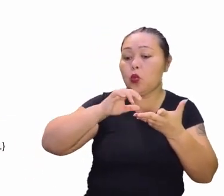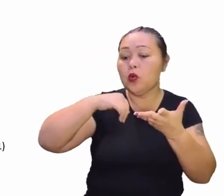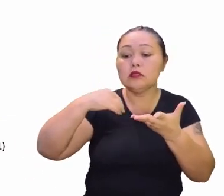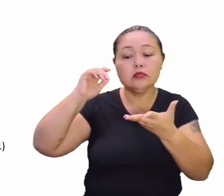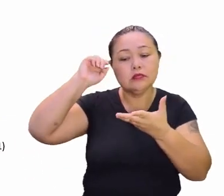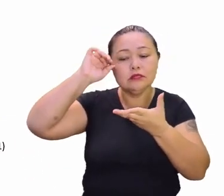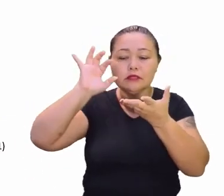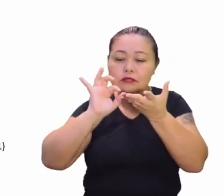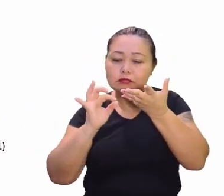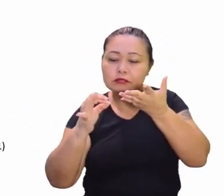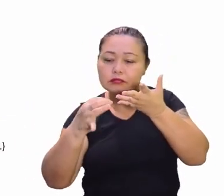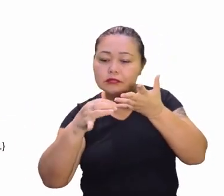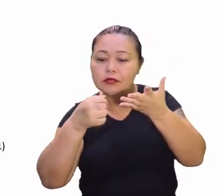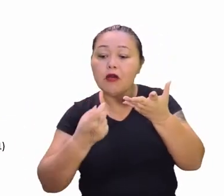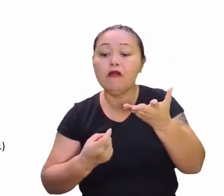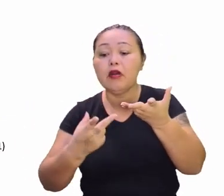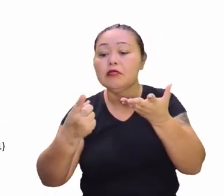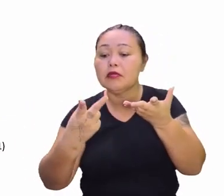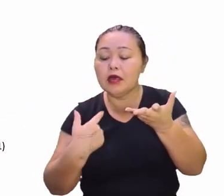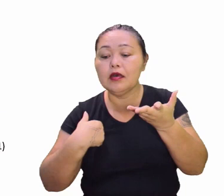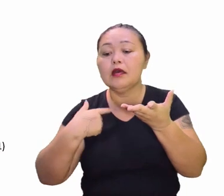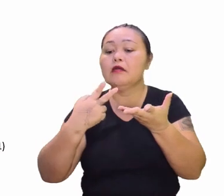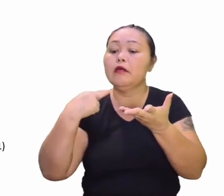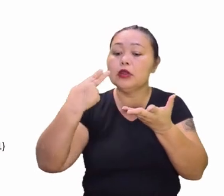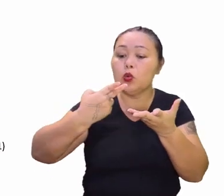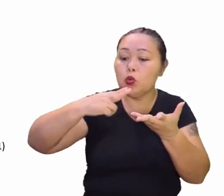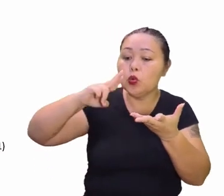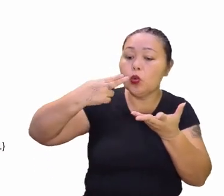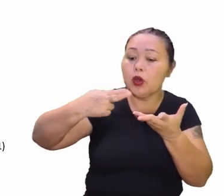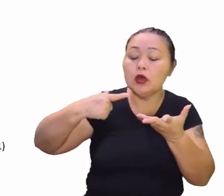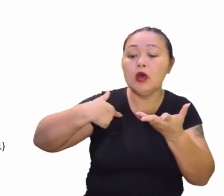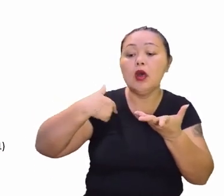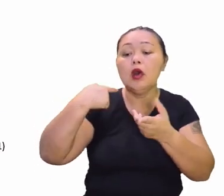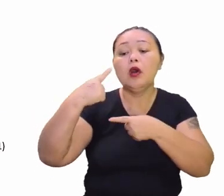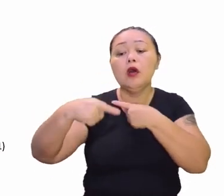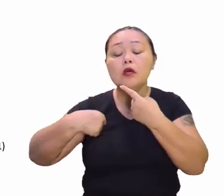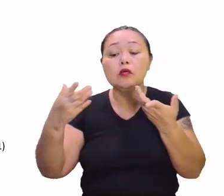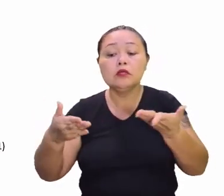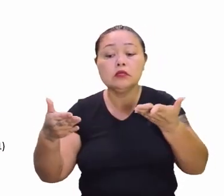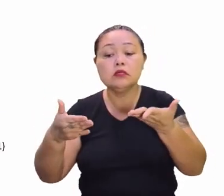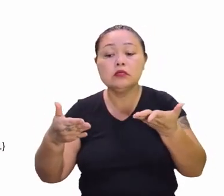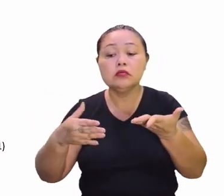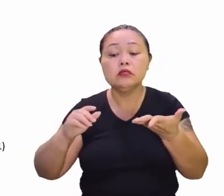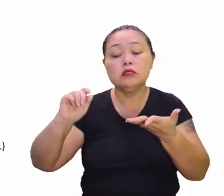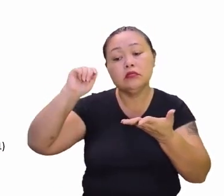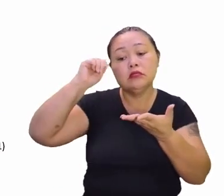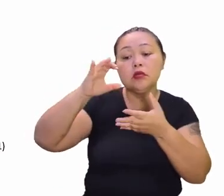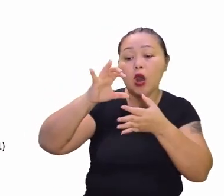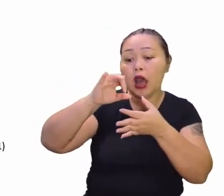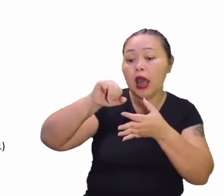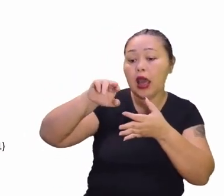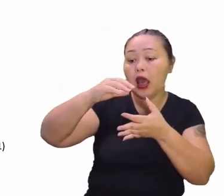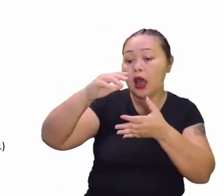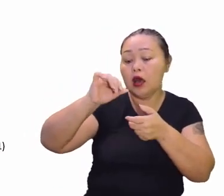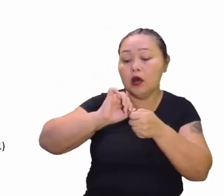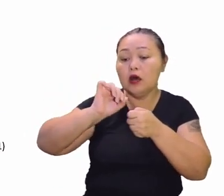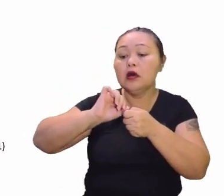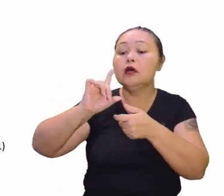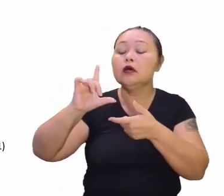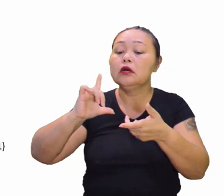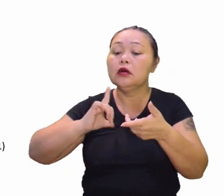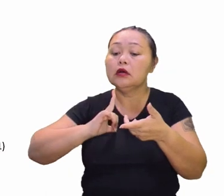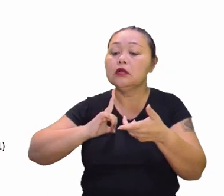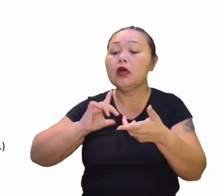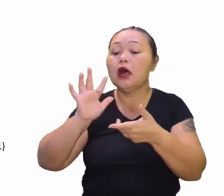o fruto, vou vender o açaí, vou vender o sorvete, mas o que eu posso fazer hoje em dia com o caroço do açaí? Já estão fazendo